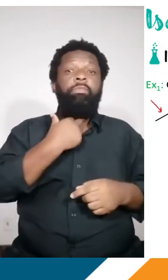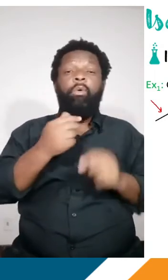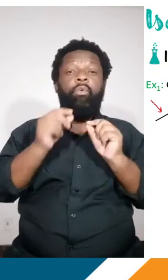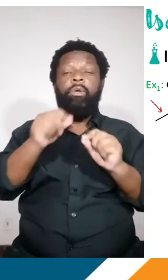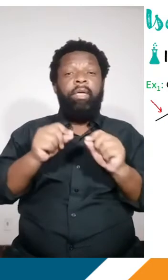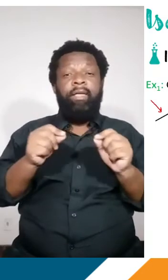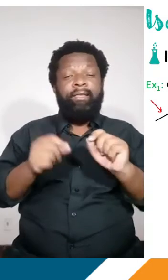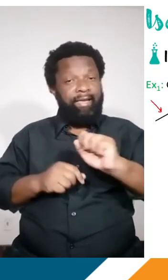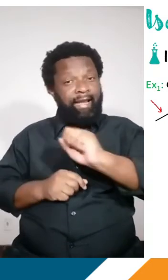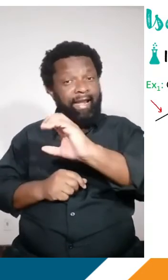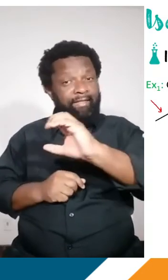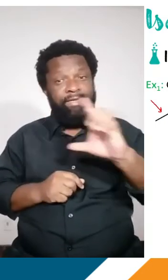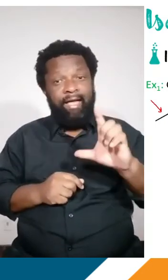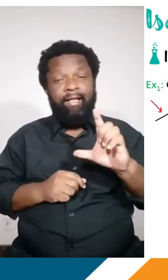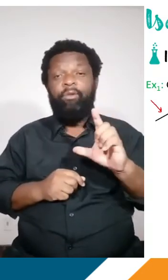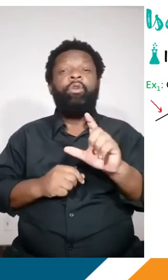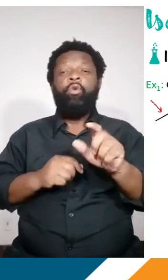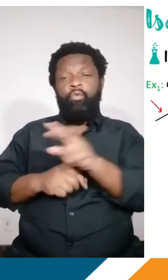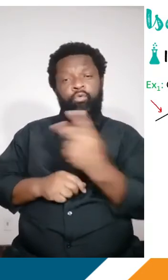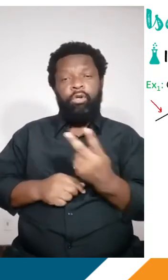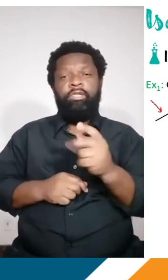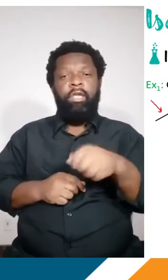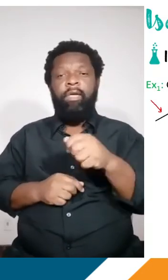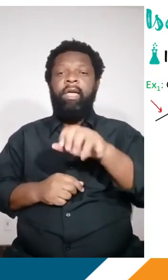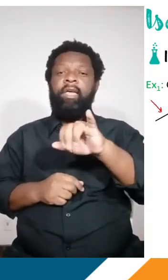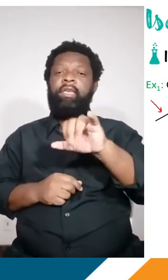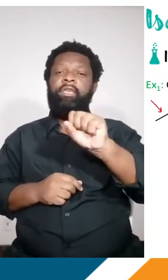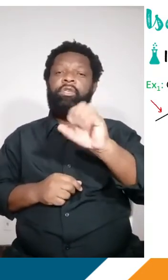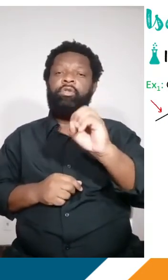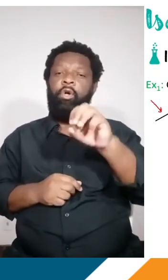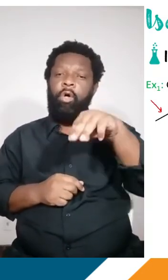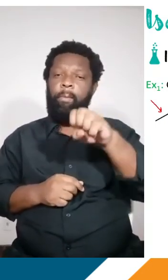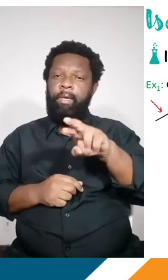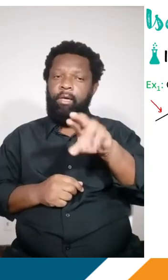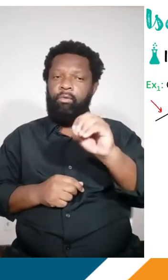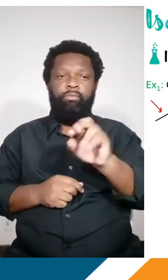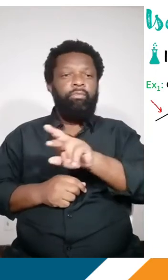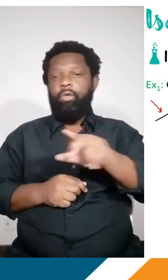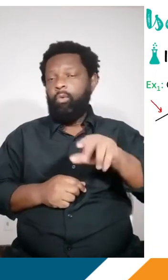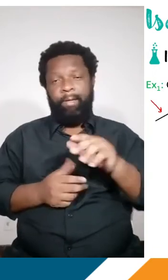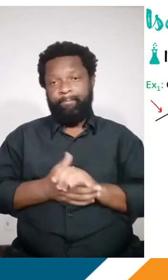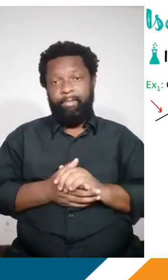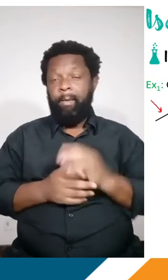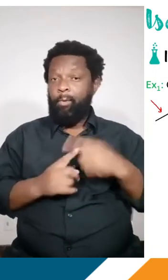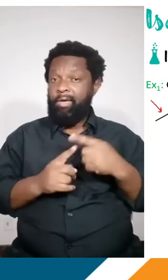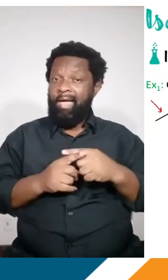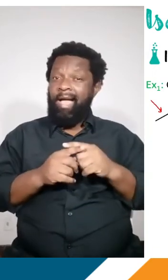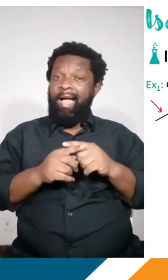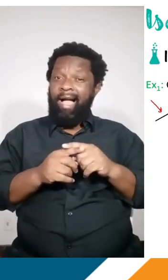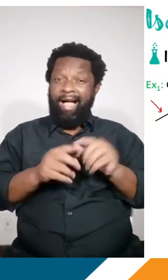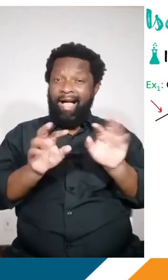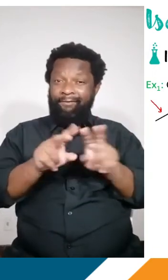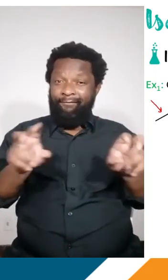ser classificados como isômeros. Por que não? Se a forma estrutural é diferente. Porque para